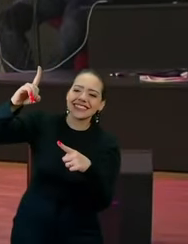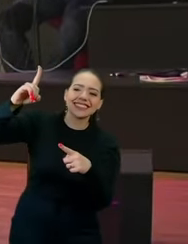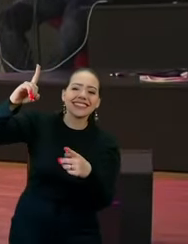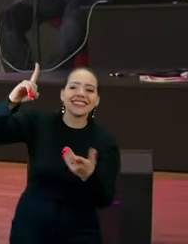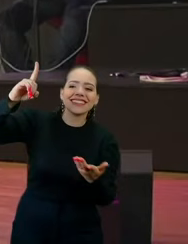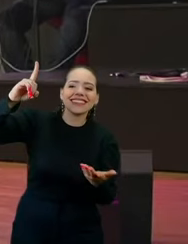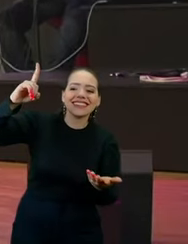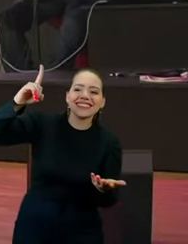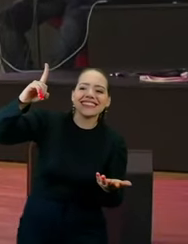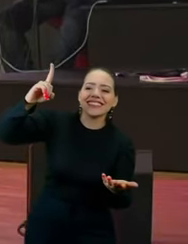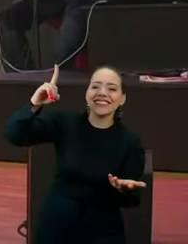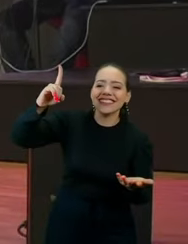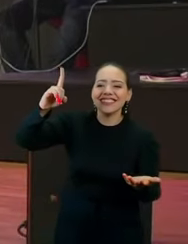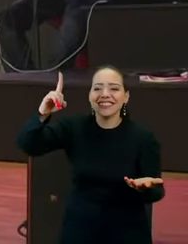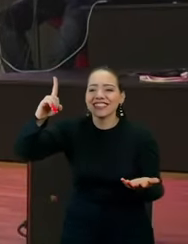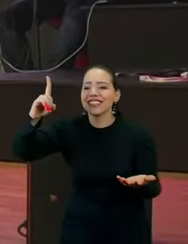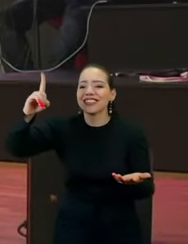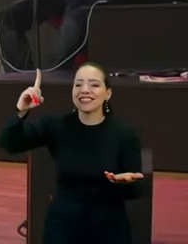Na